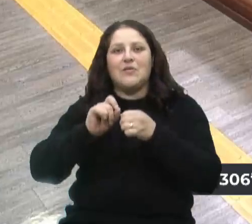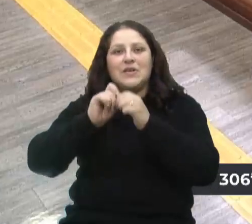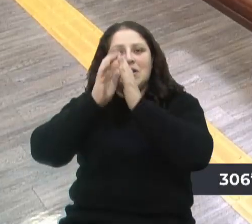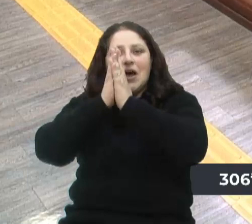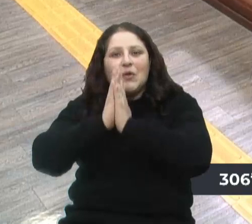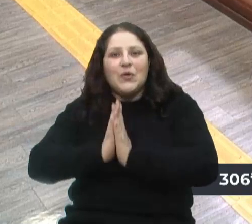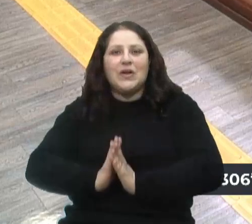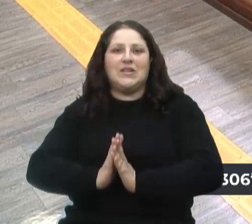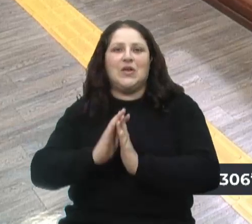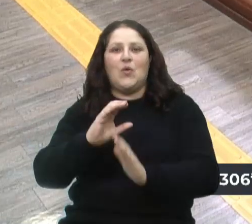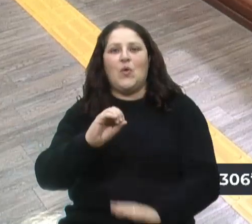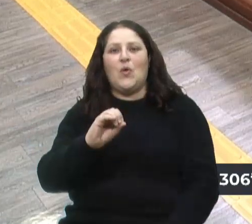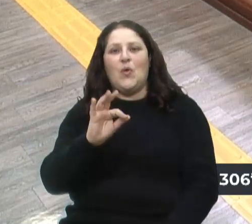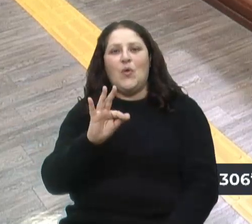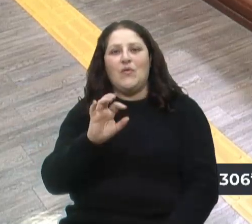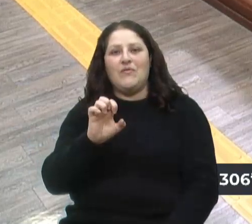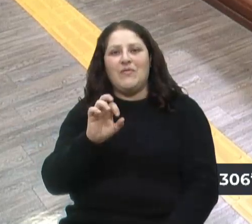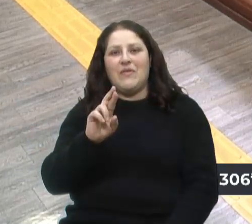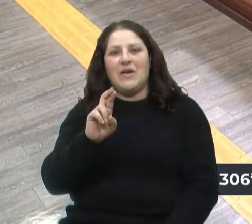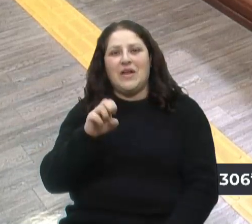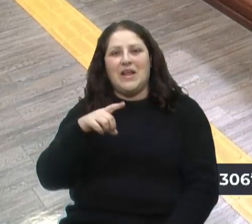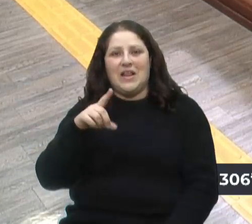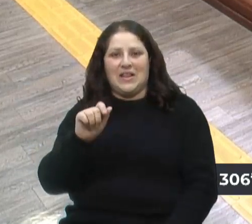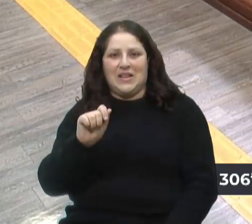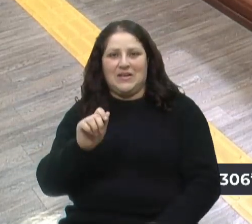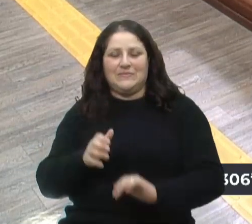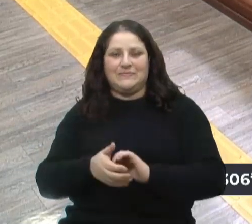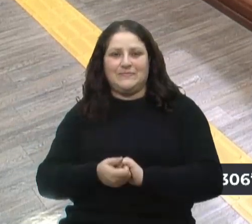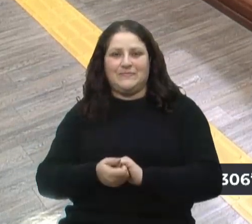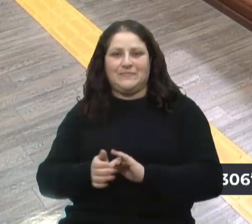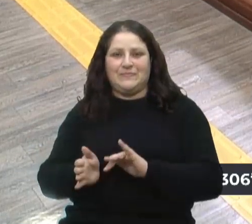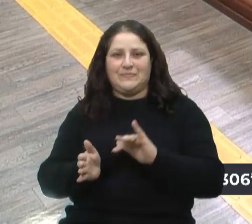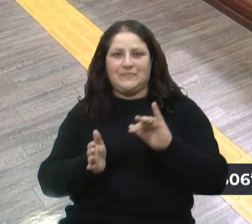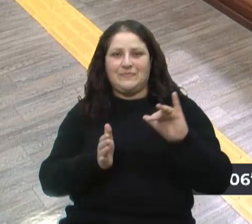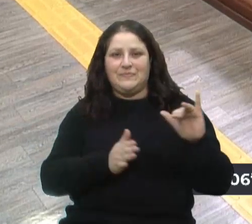Pelo Sinoês, agradece ao irmão Felipe Gememayer.